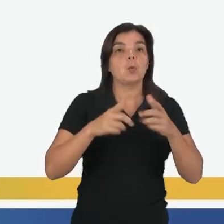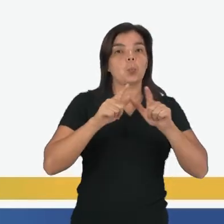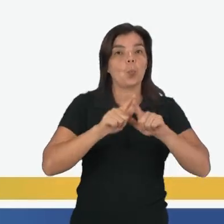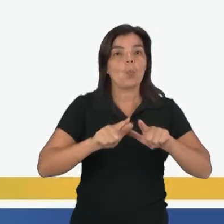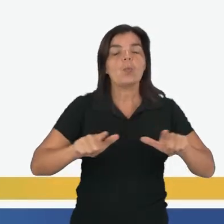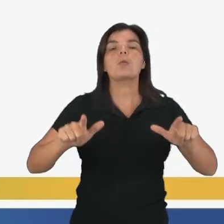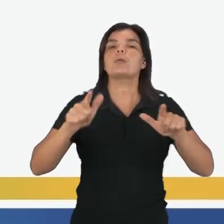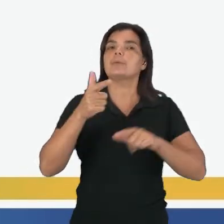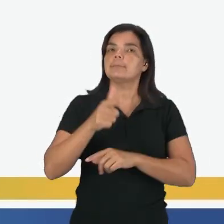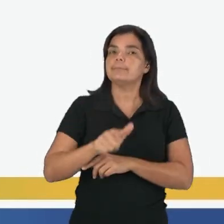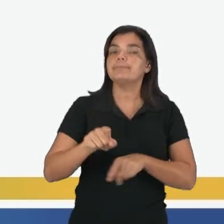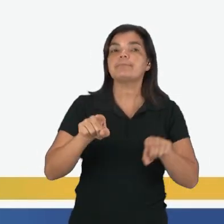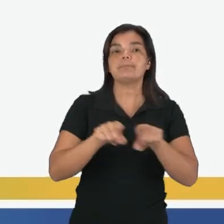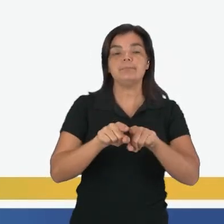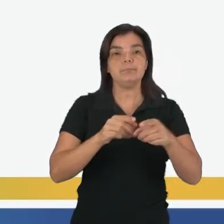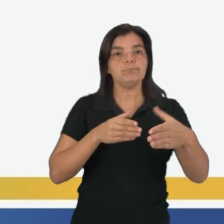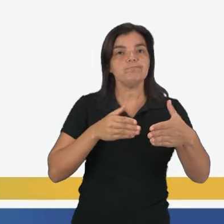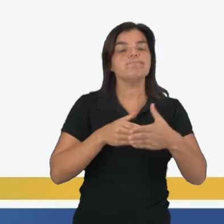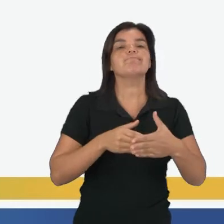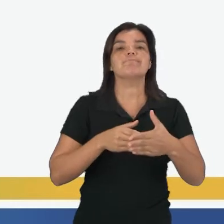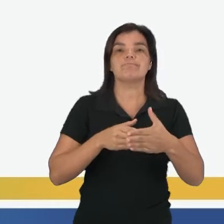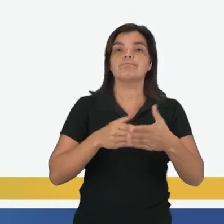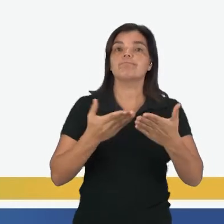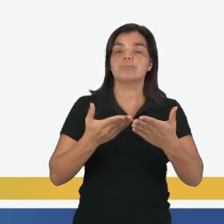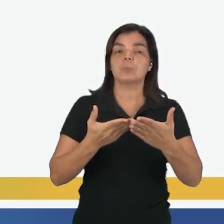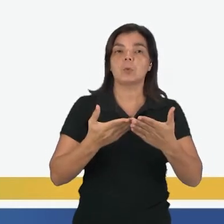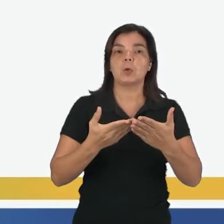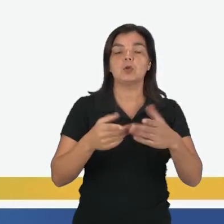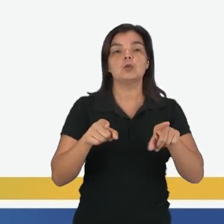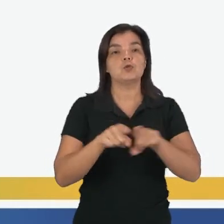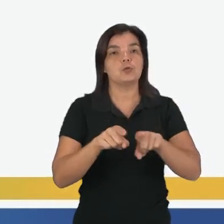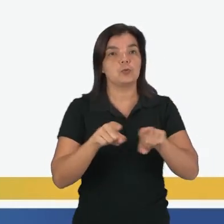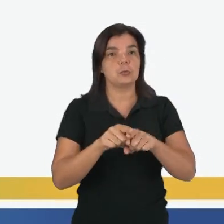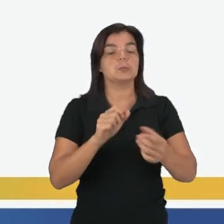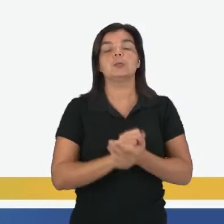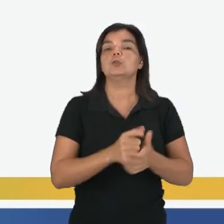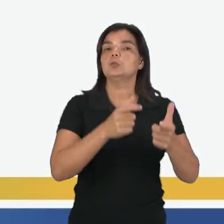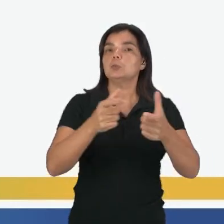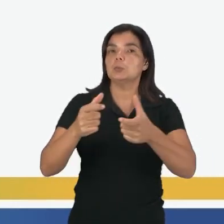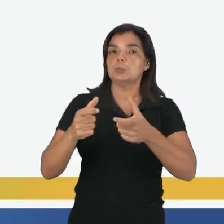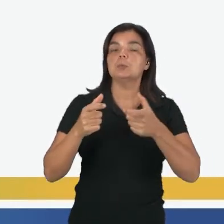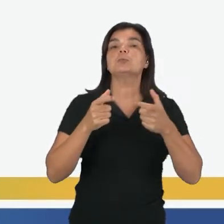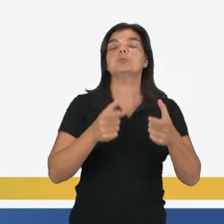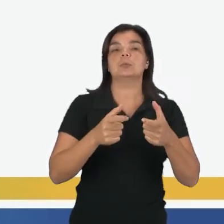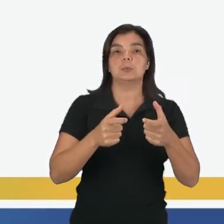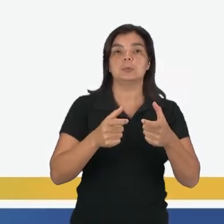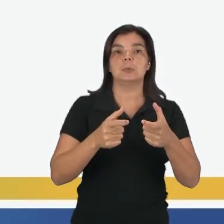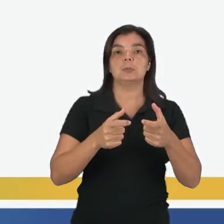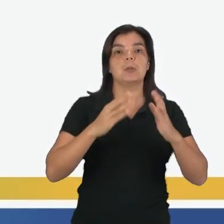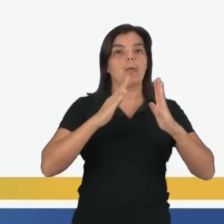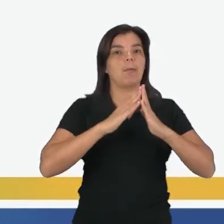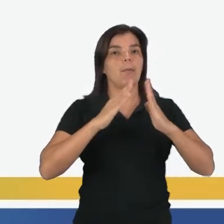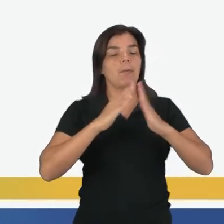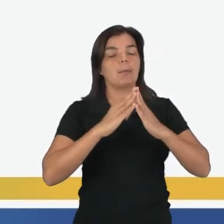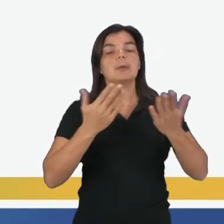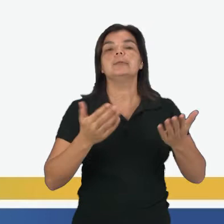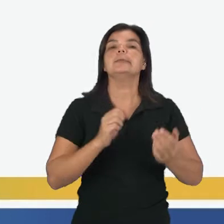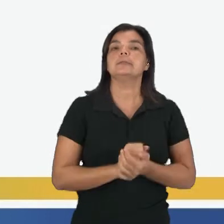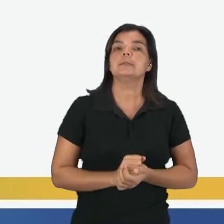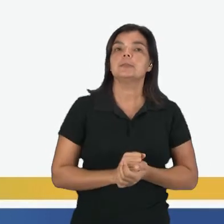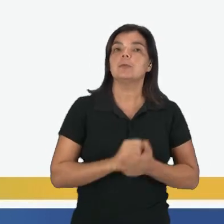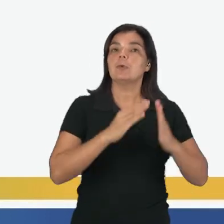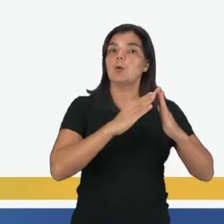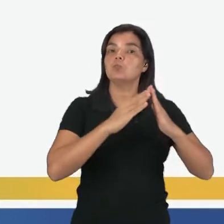purificação novamente, para impedir que isso cause entupimento nas instalações na residência. Então, aí vai